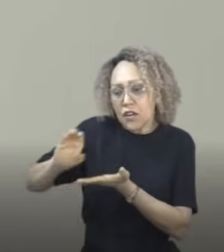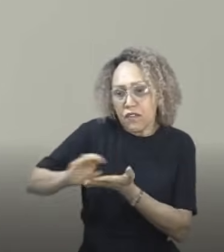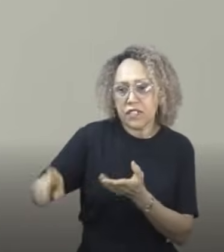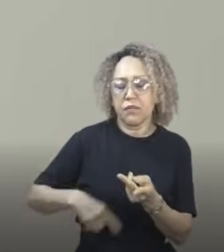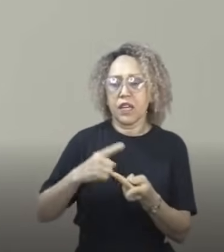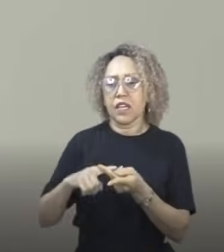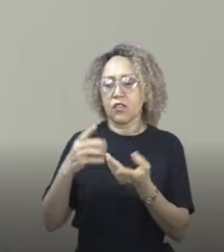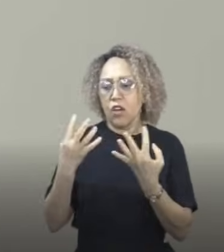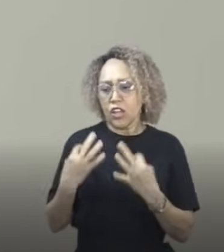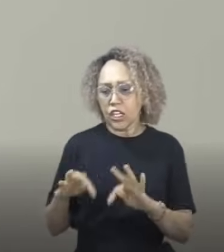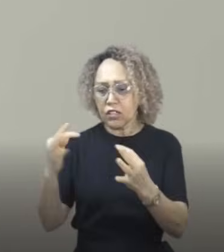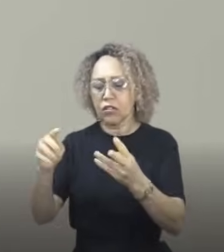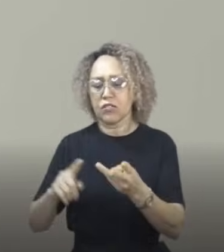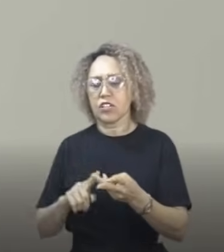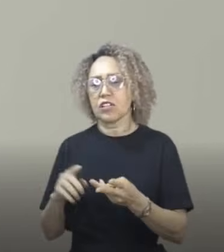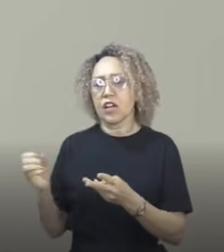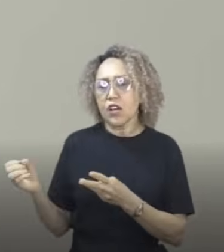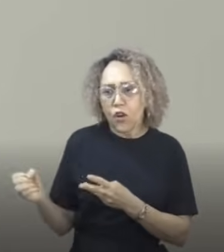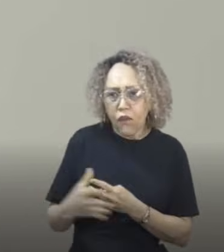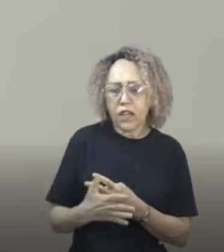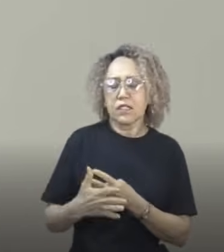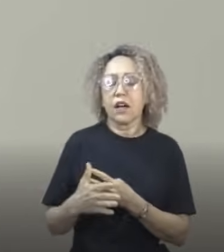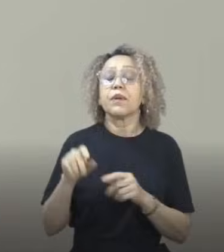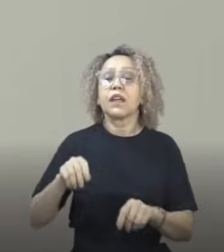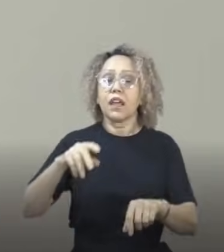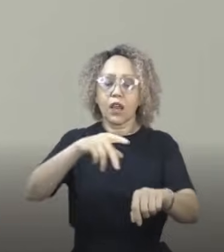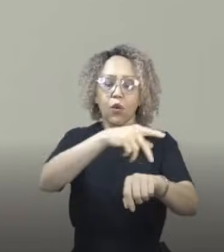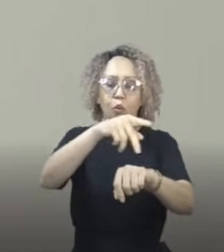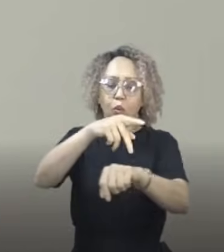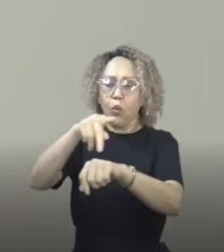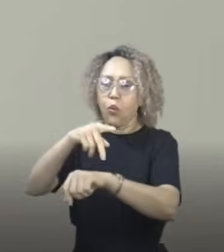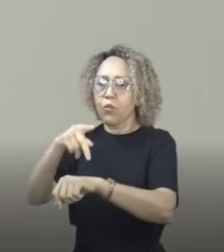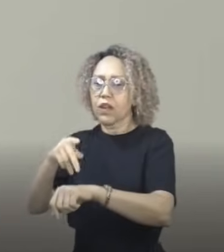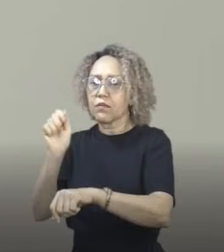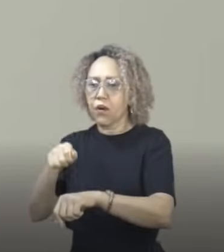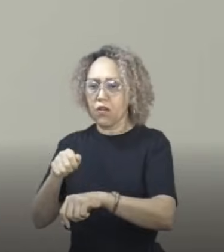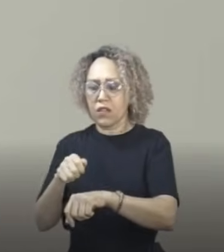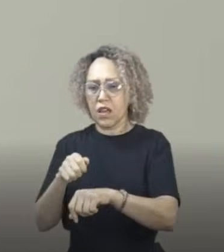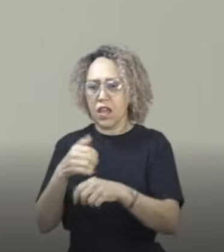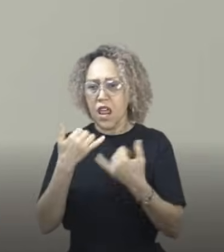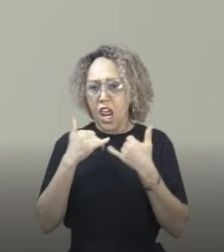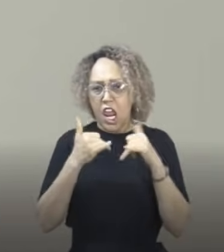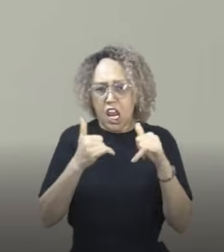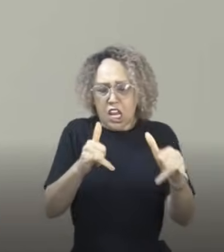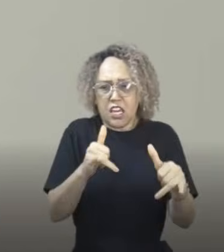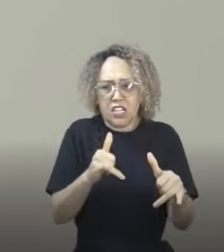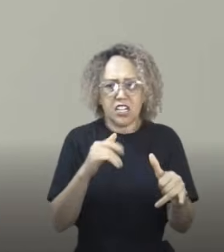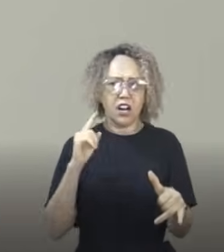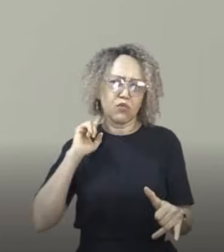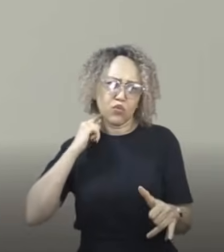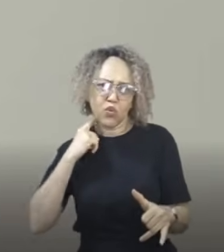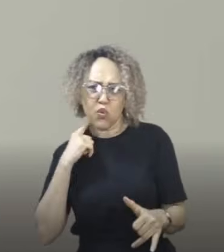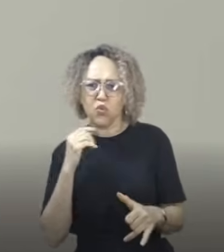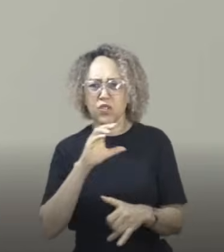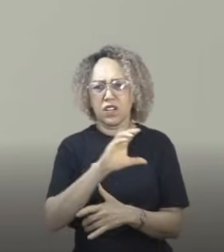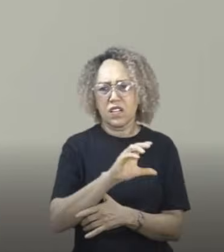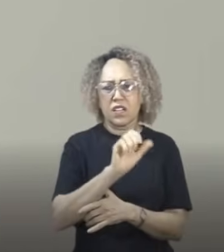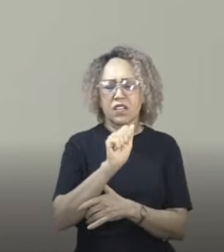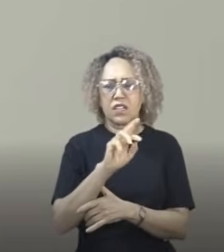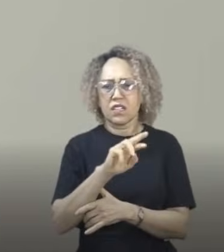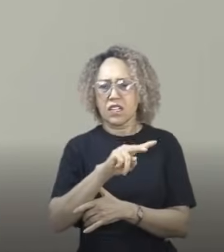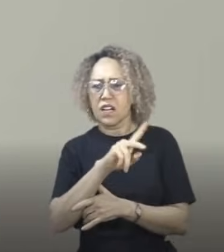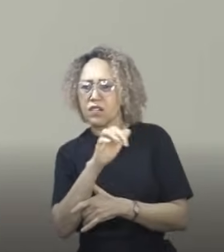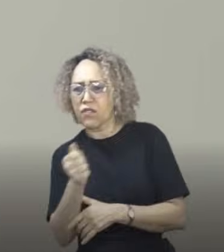Para que os países possam abandonar, né, o uso da energia fóssil, né, do carvão e o